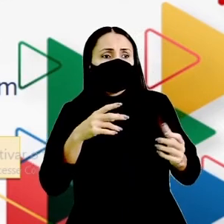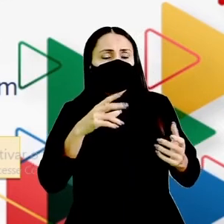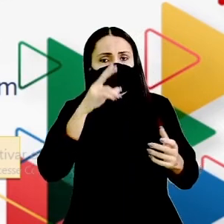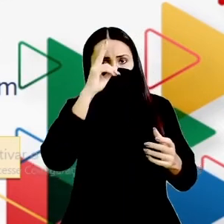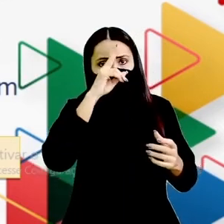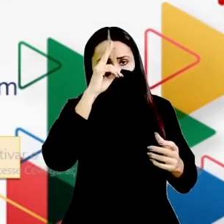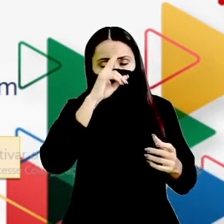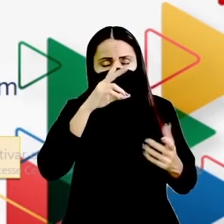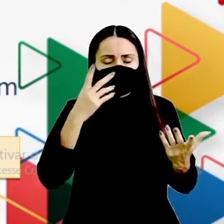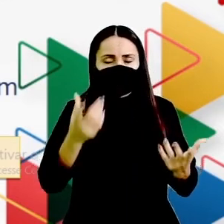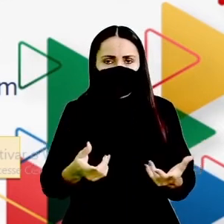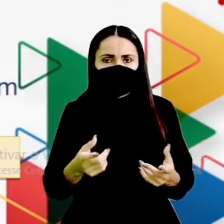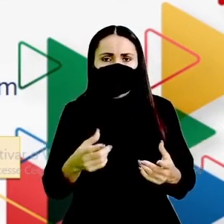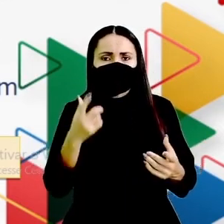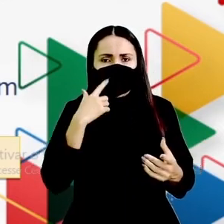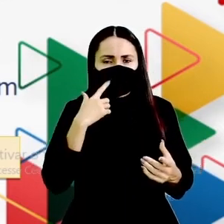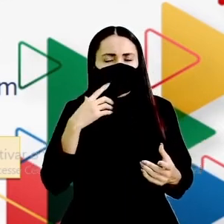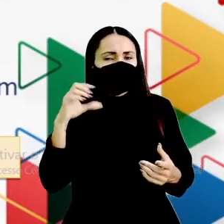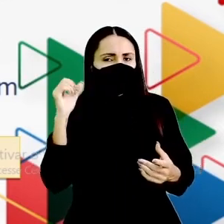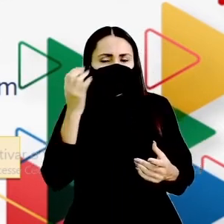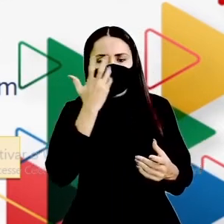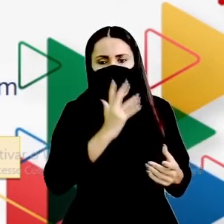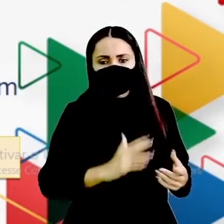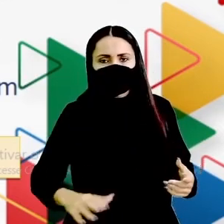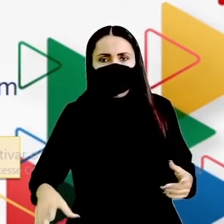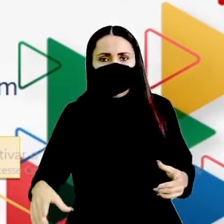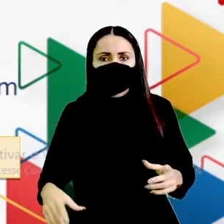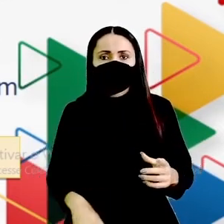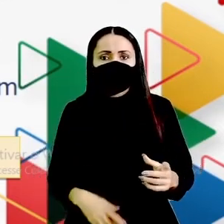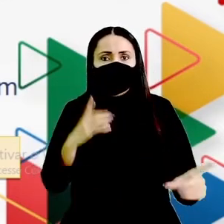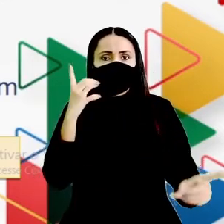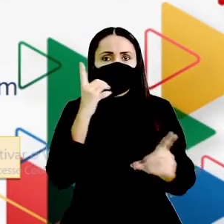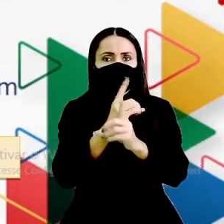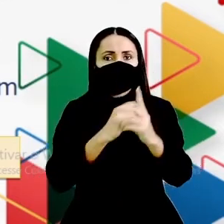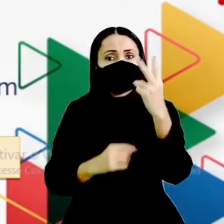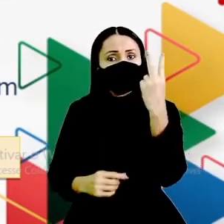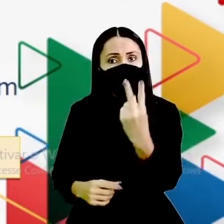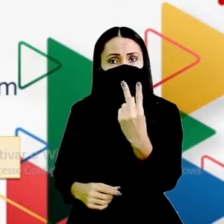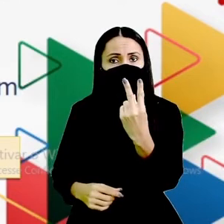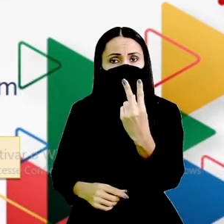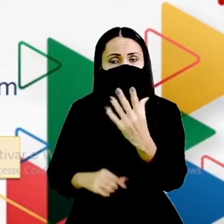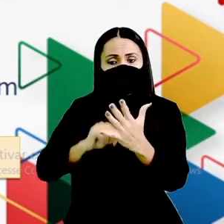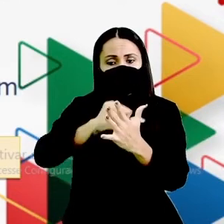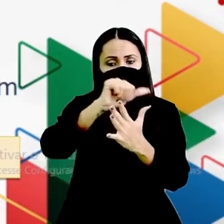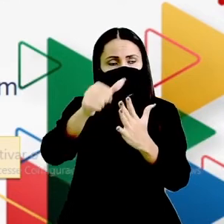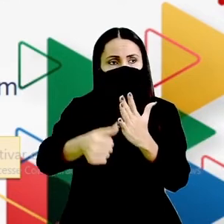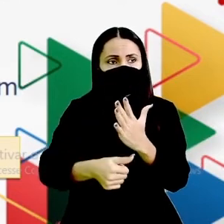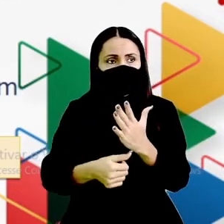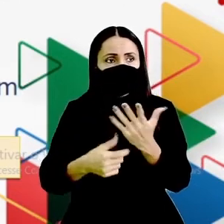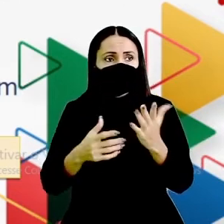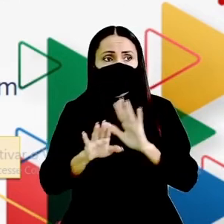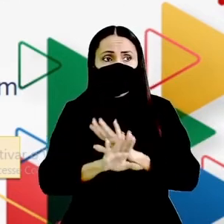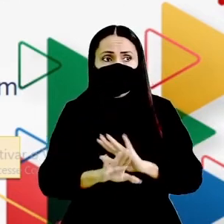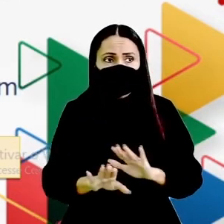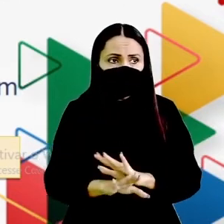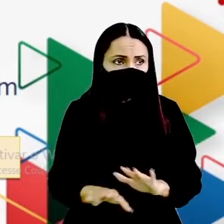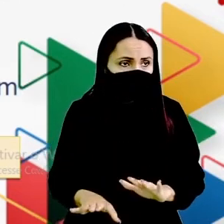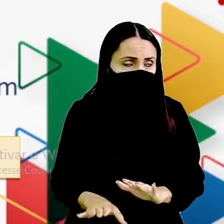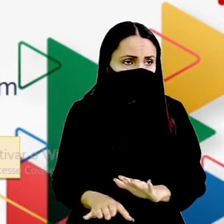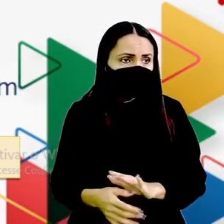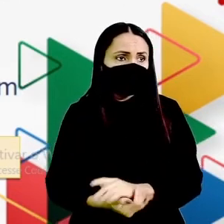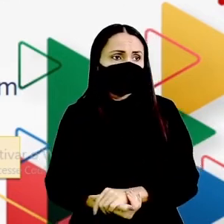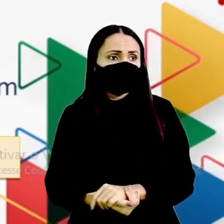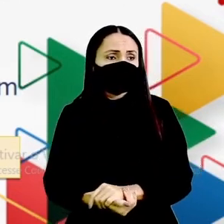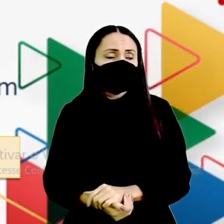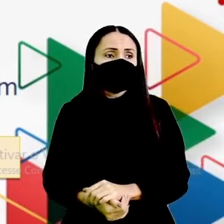criança, ditongo é o encontro de 2 vogais na mesma Opa! sílaba. Lembra disso? É. E não é. 2 vogais nunca